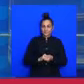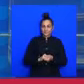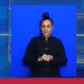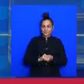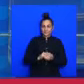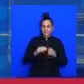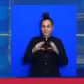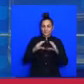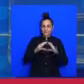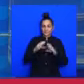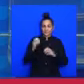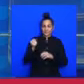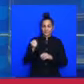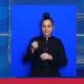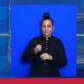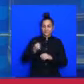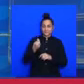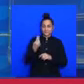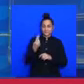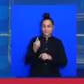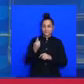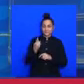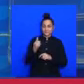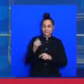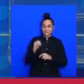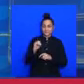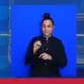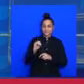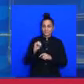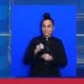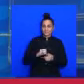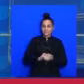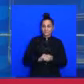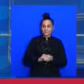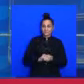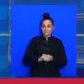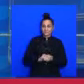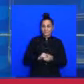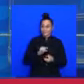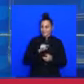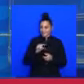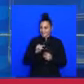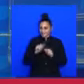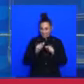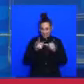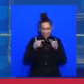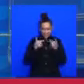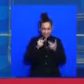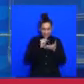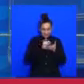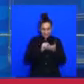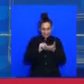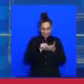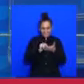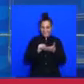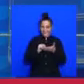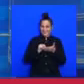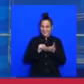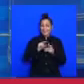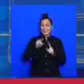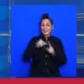bola branca número 10 Branca 10 E aí tá com sorte tá marcando